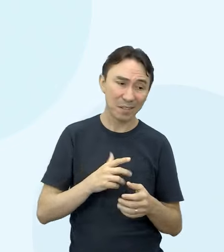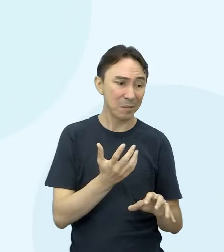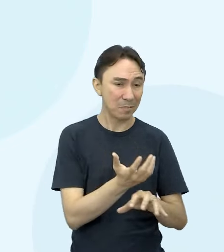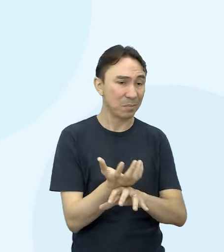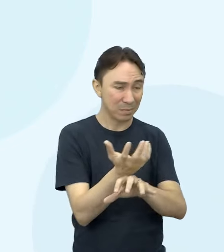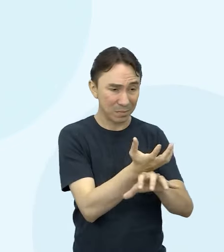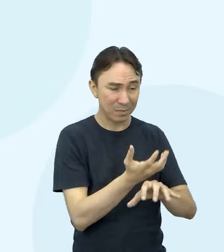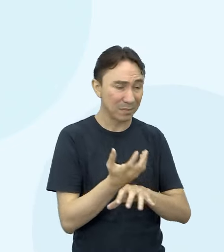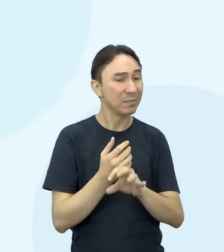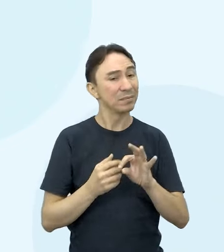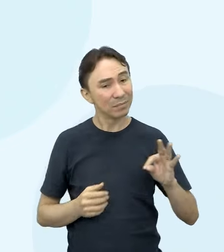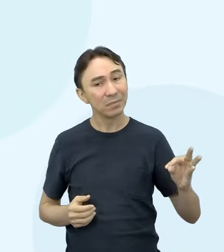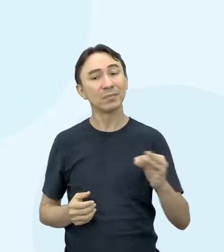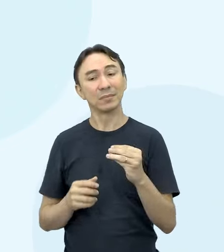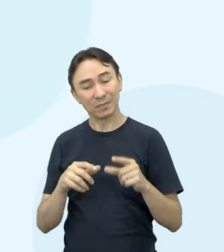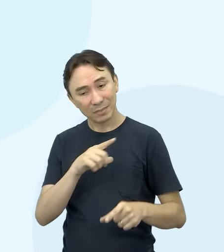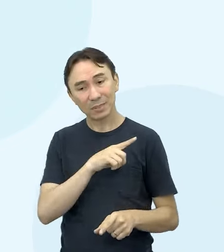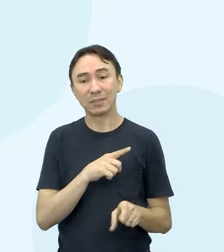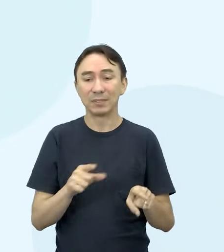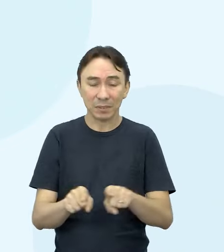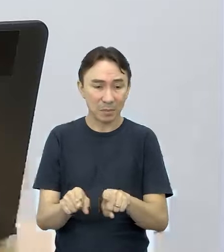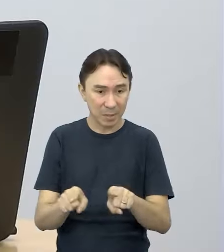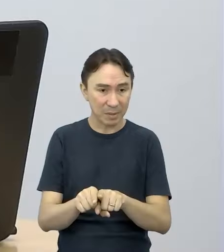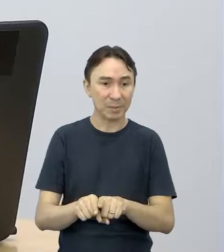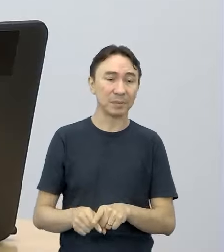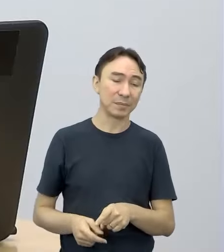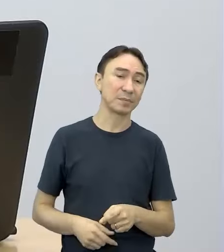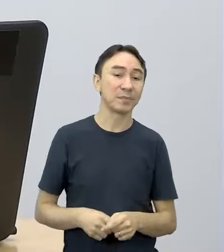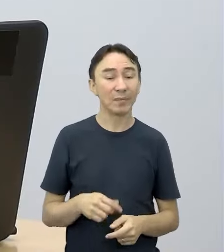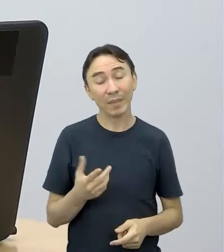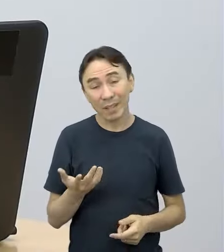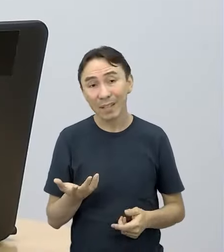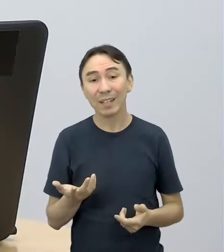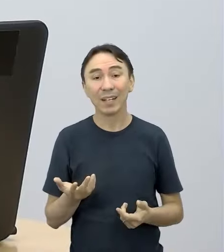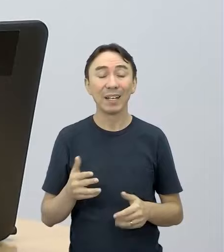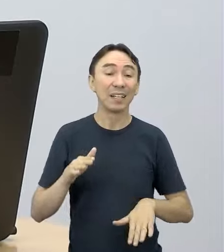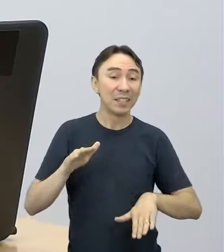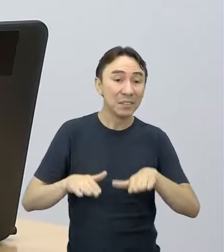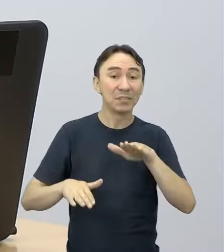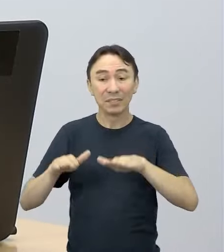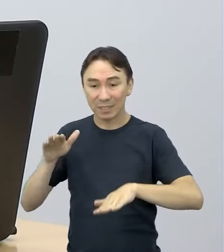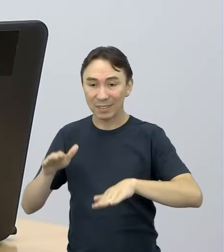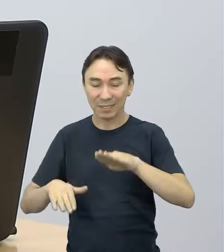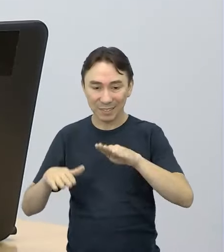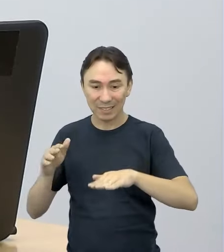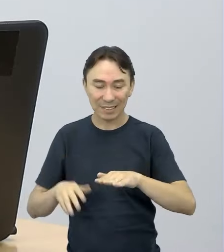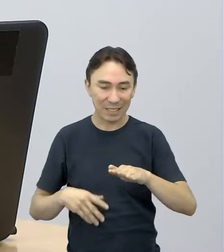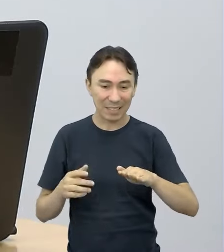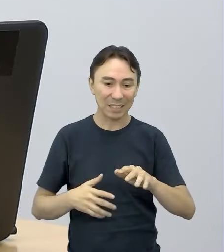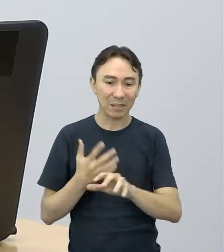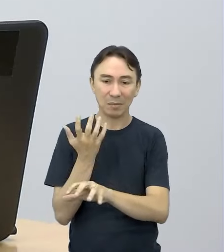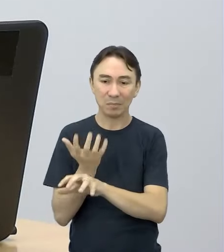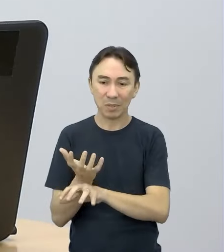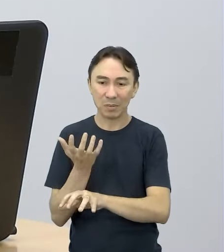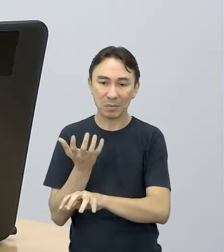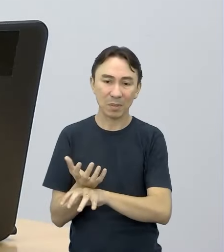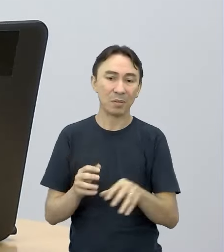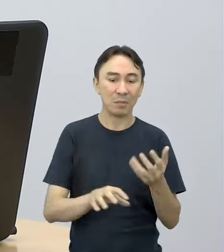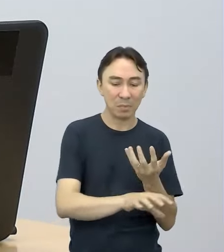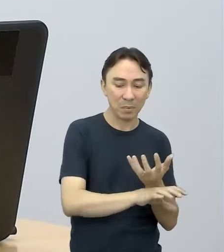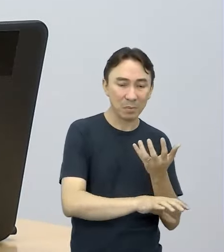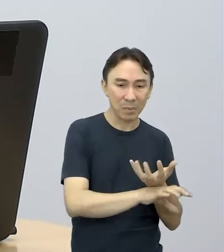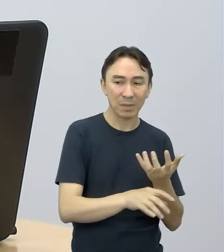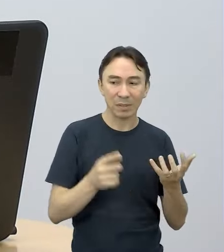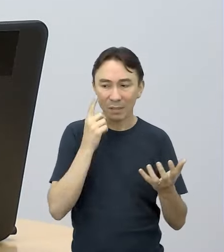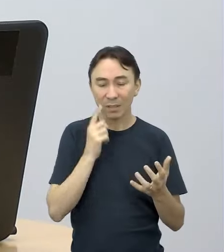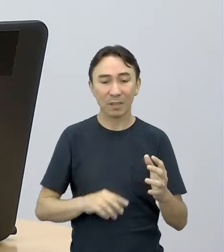vou voltar aqui um pouquinho para a gente falar da questão da integração, né, que às vezes, né, não está tão explícito assim como no mapa,